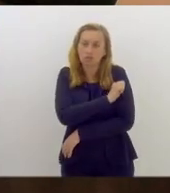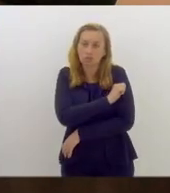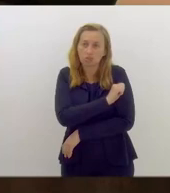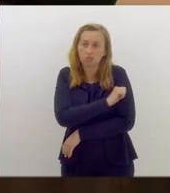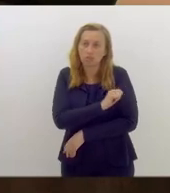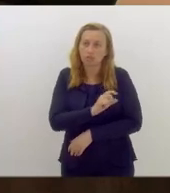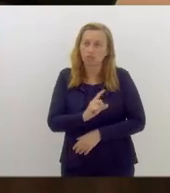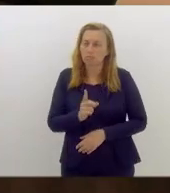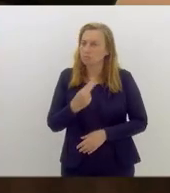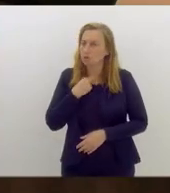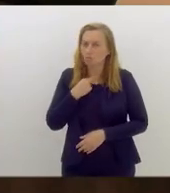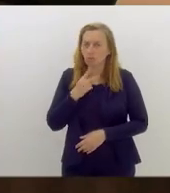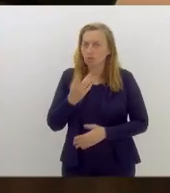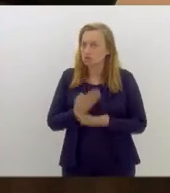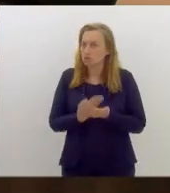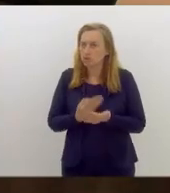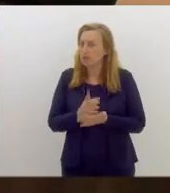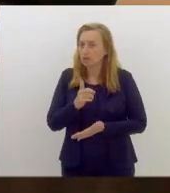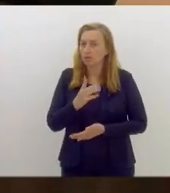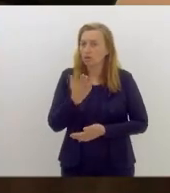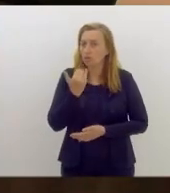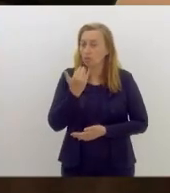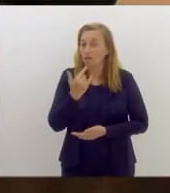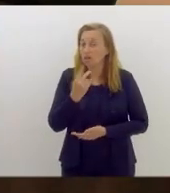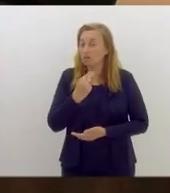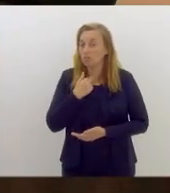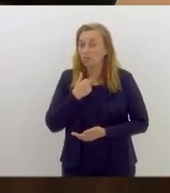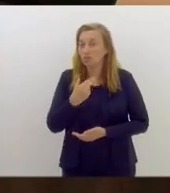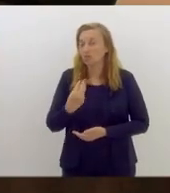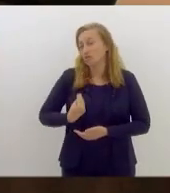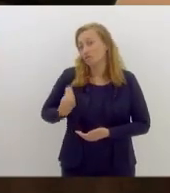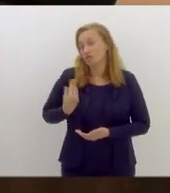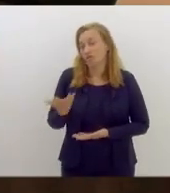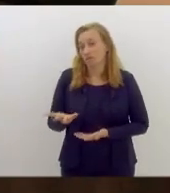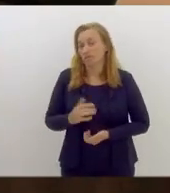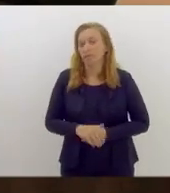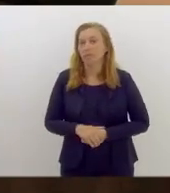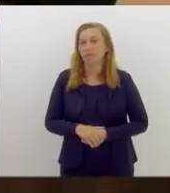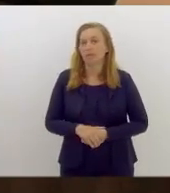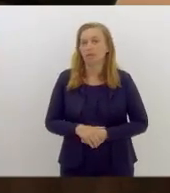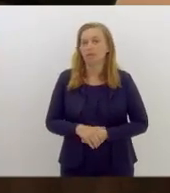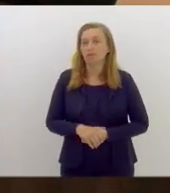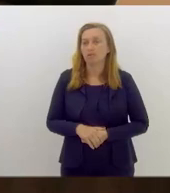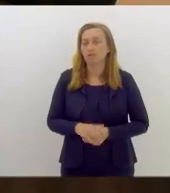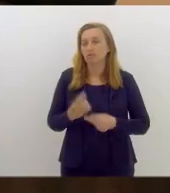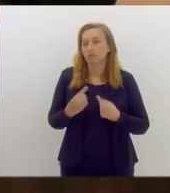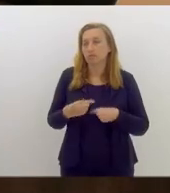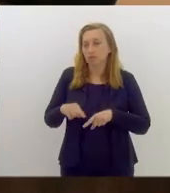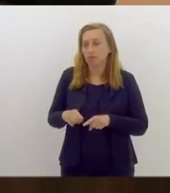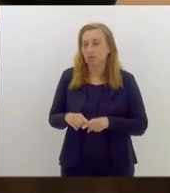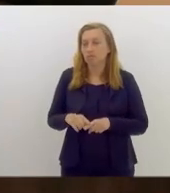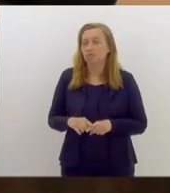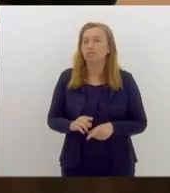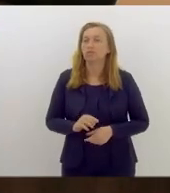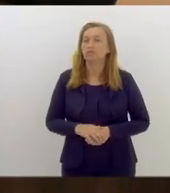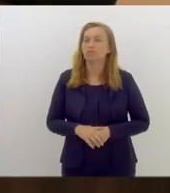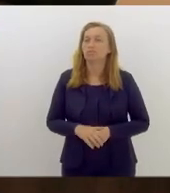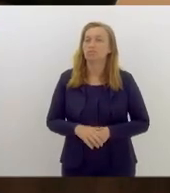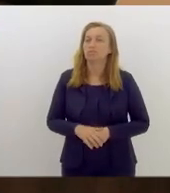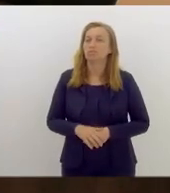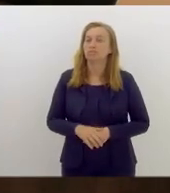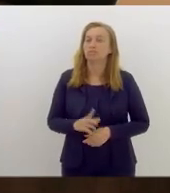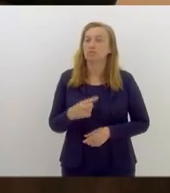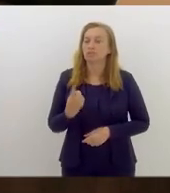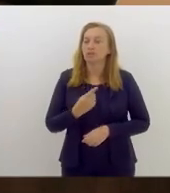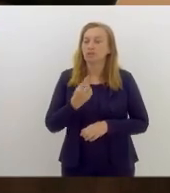não é que não possam estudar, não. Não podem comer. Não podem sobreviver. É uma crueldade, é um ataque frontal, mais um ataque frontal contra as